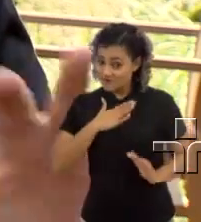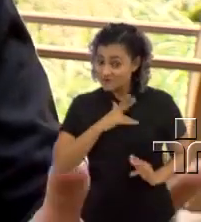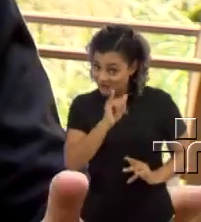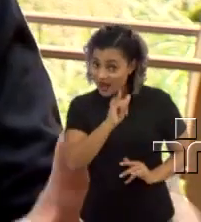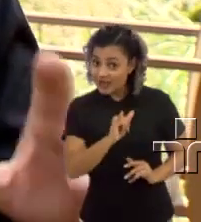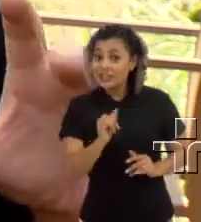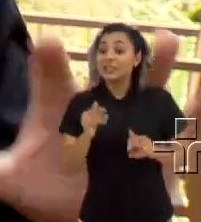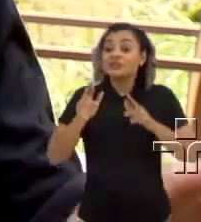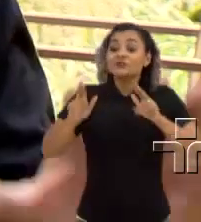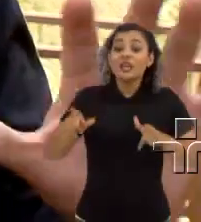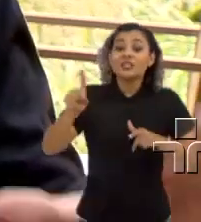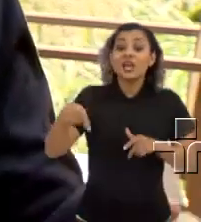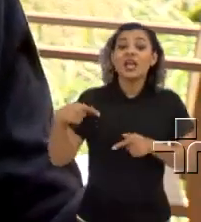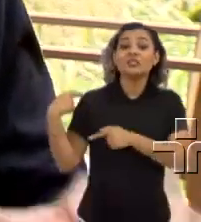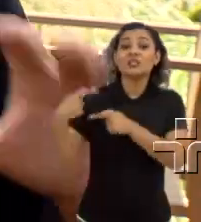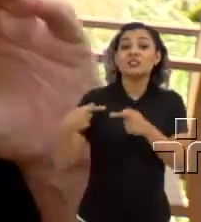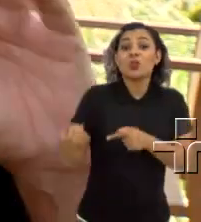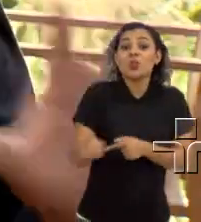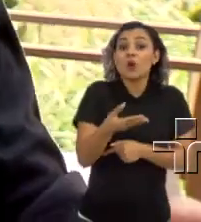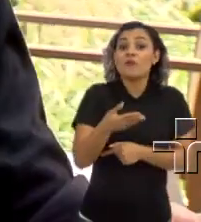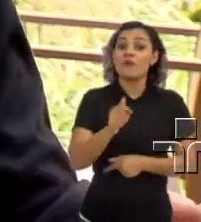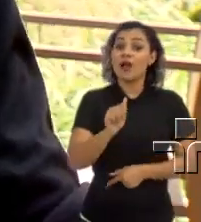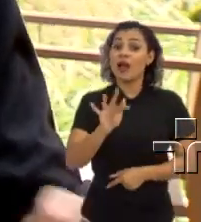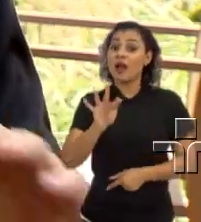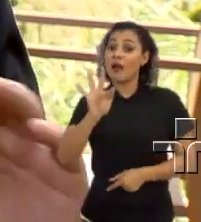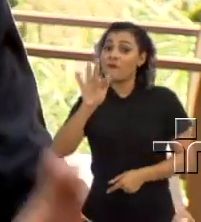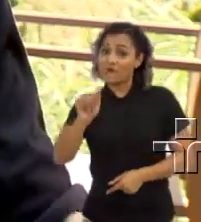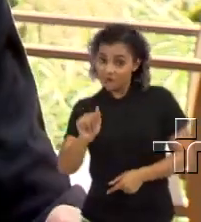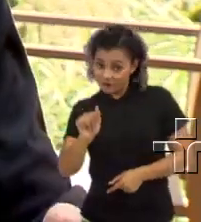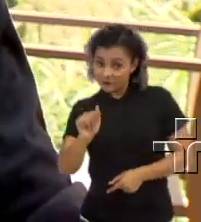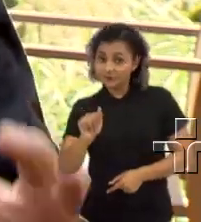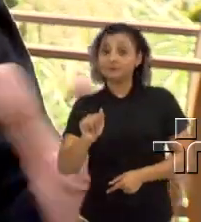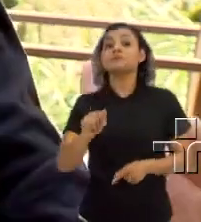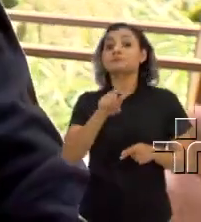veio diferente é esse pessoal que nasceu neste século, que é a